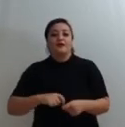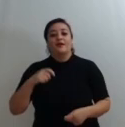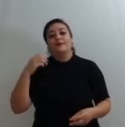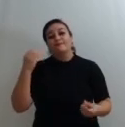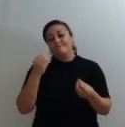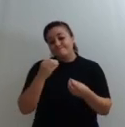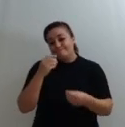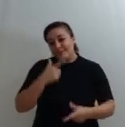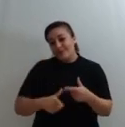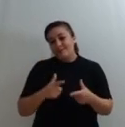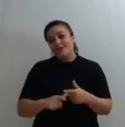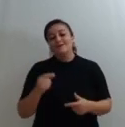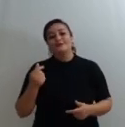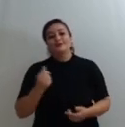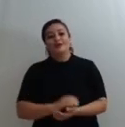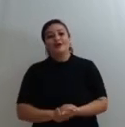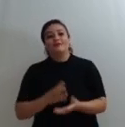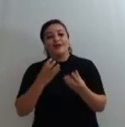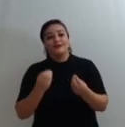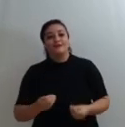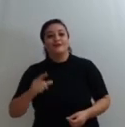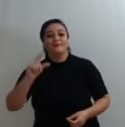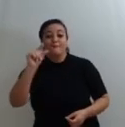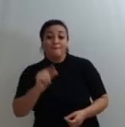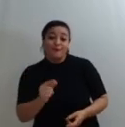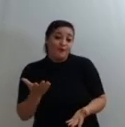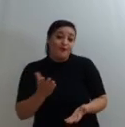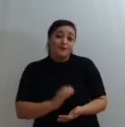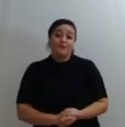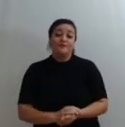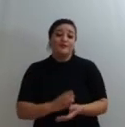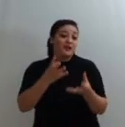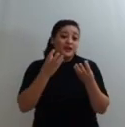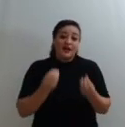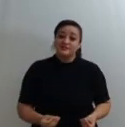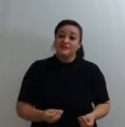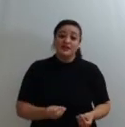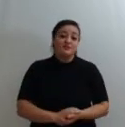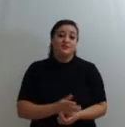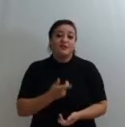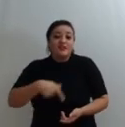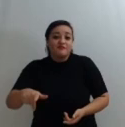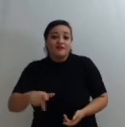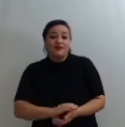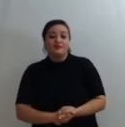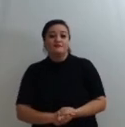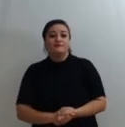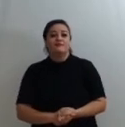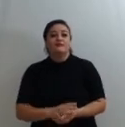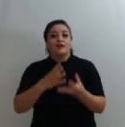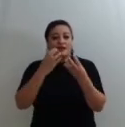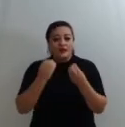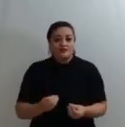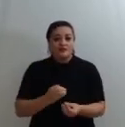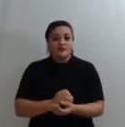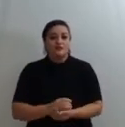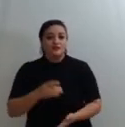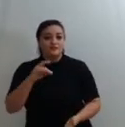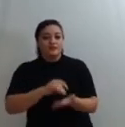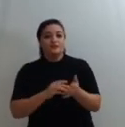uma miséria, né? Então, acabei daí concedendo a ordem fixando